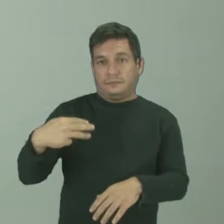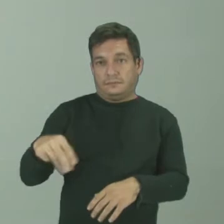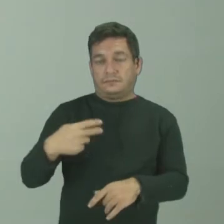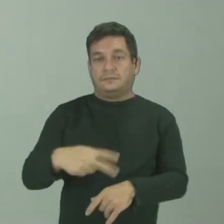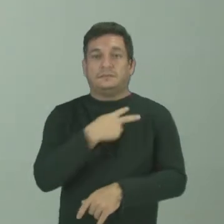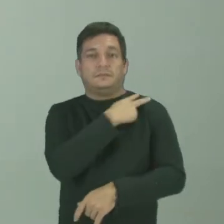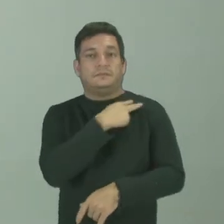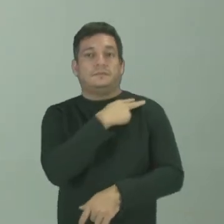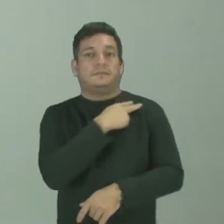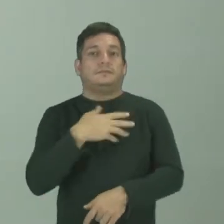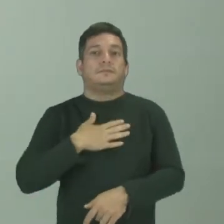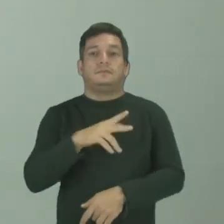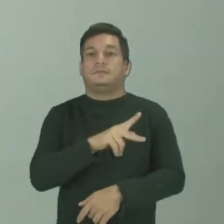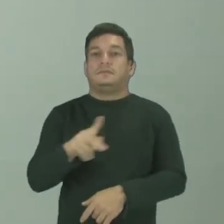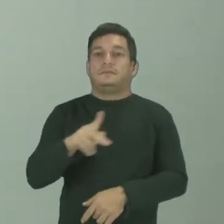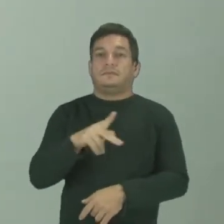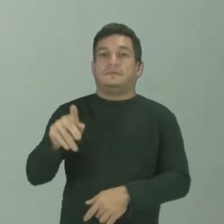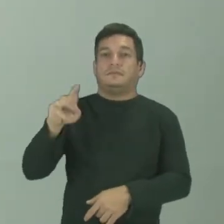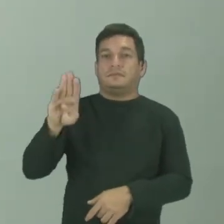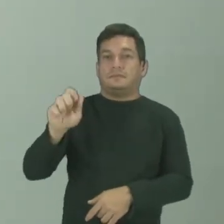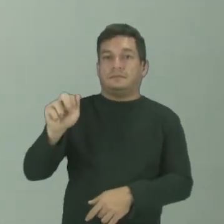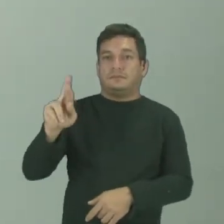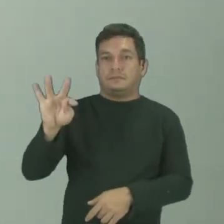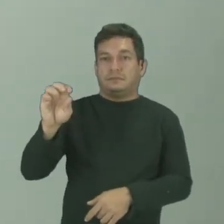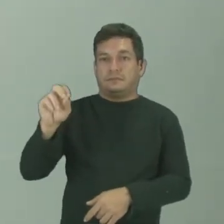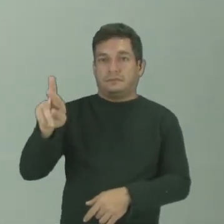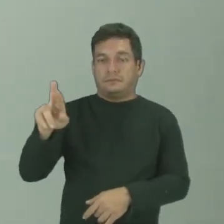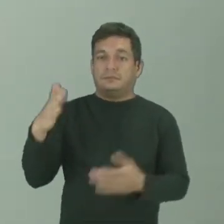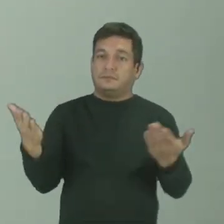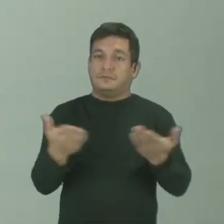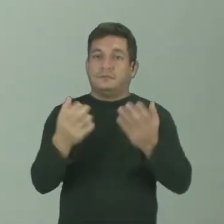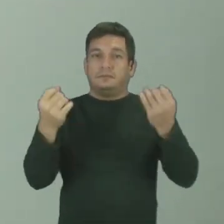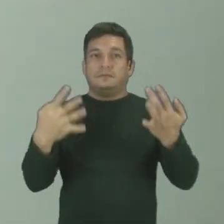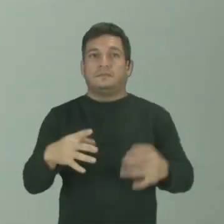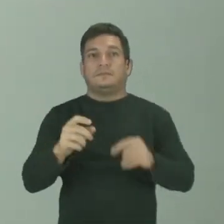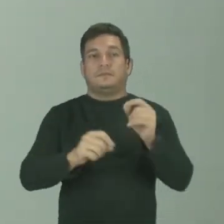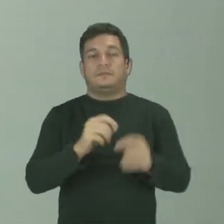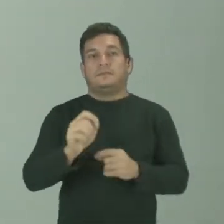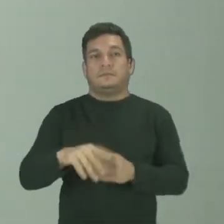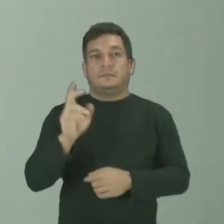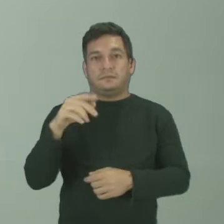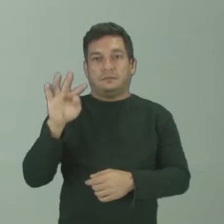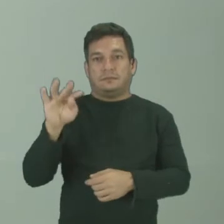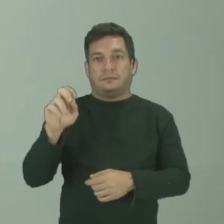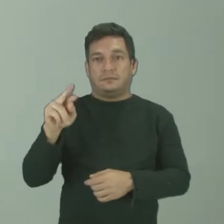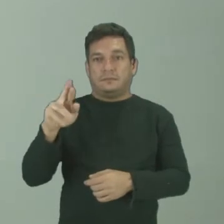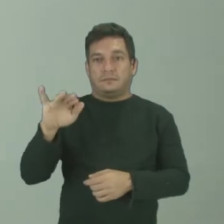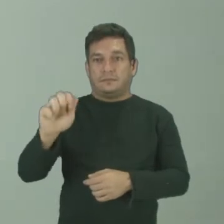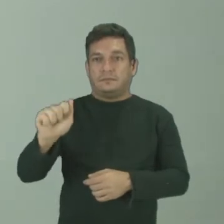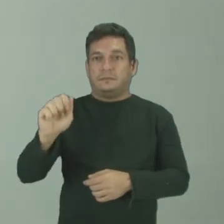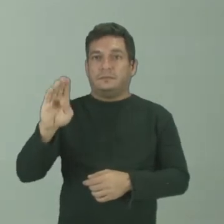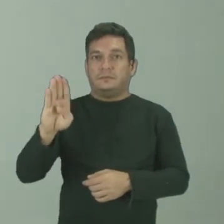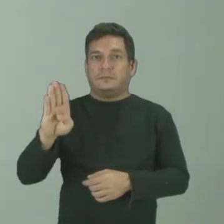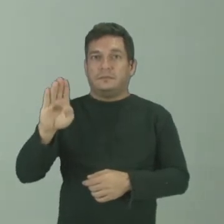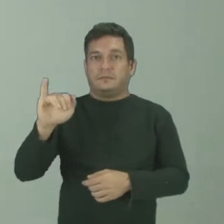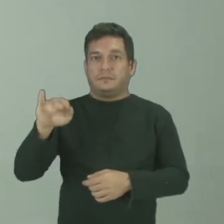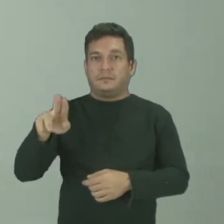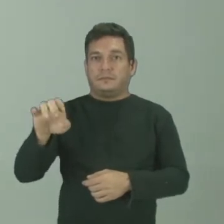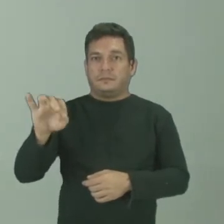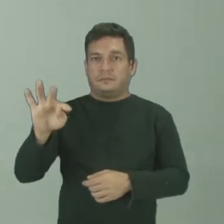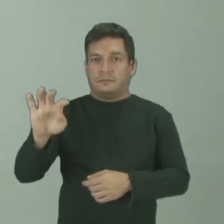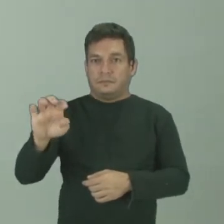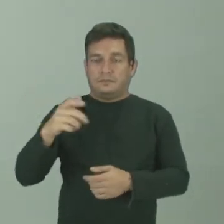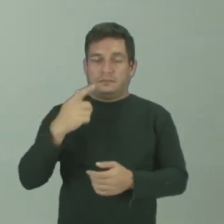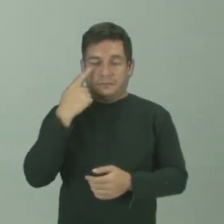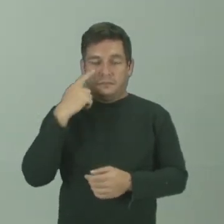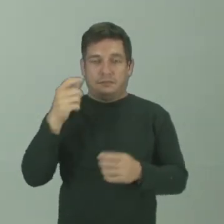série. Meu nome é professor Bartô e hoje nós vamos trabalhar teorema de Birner. Então acompanhe comigo aí